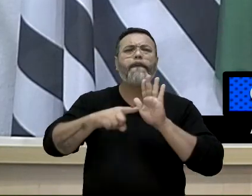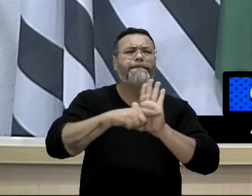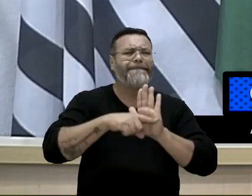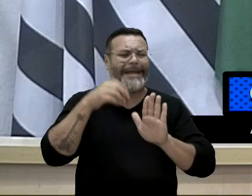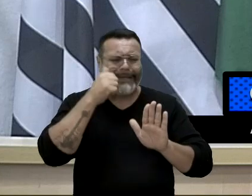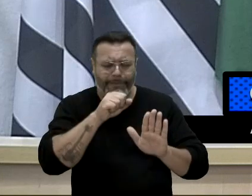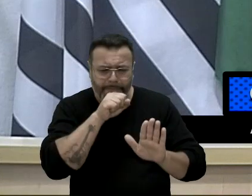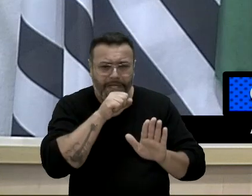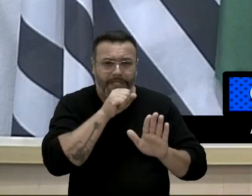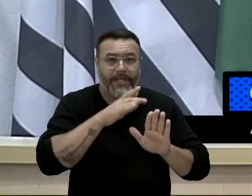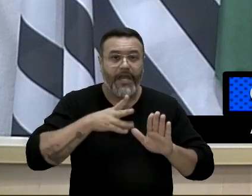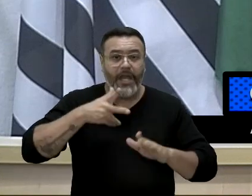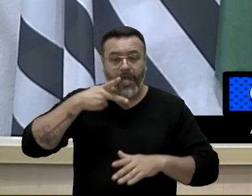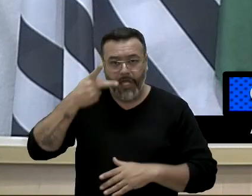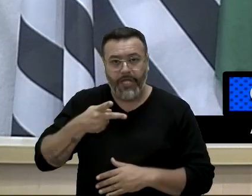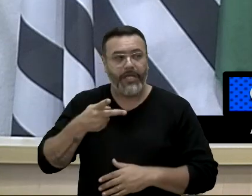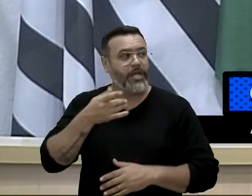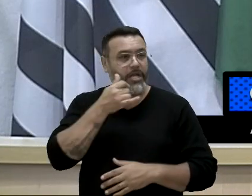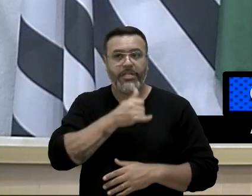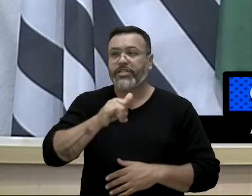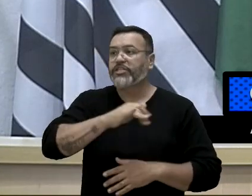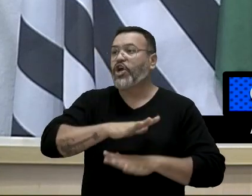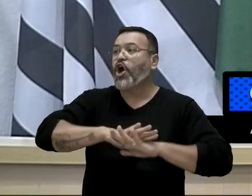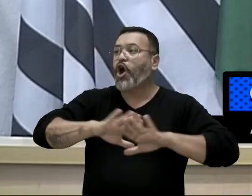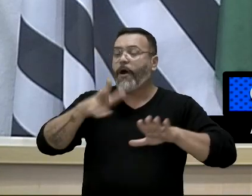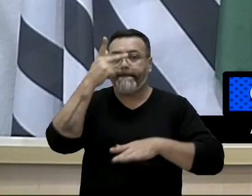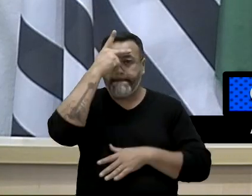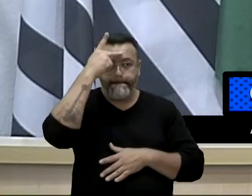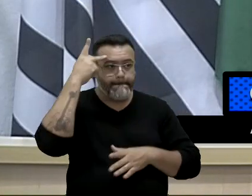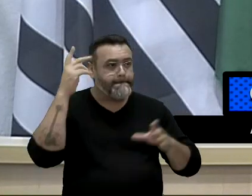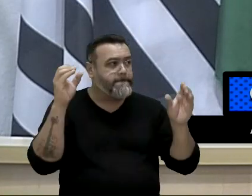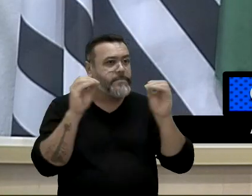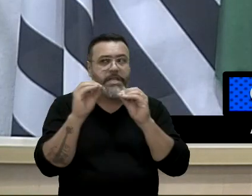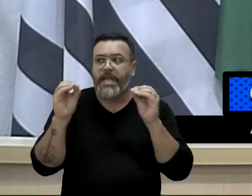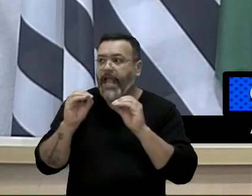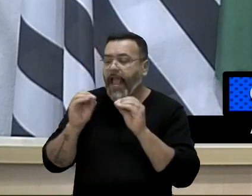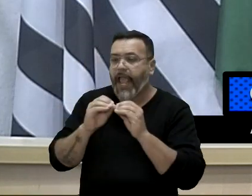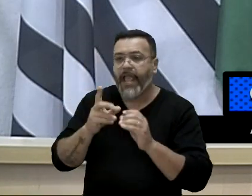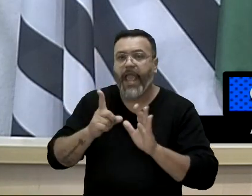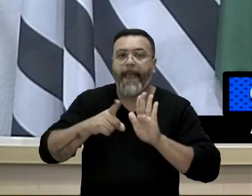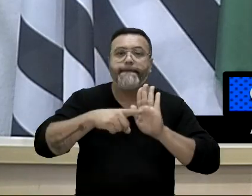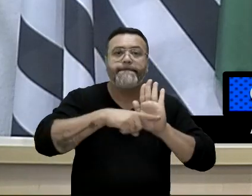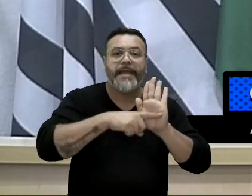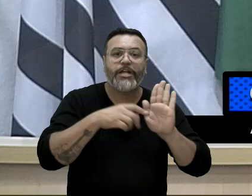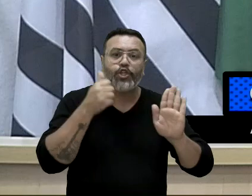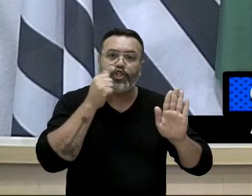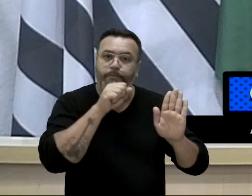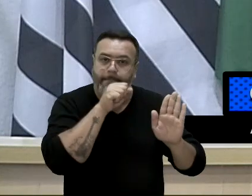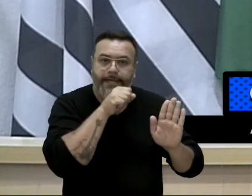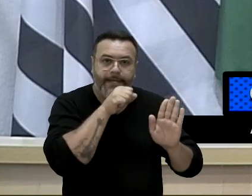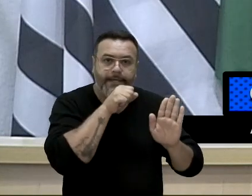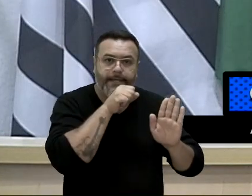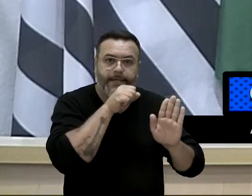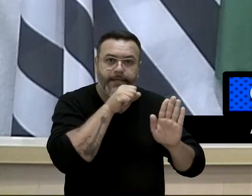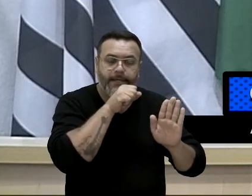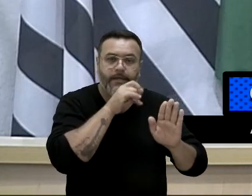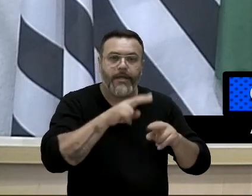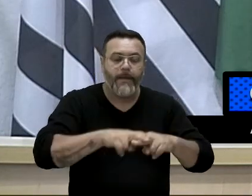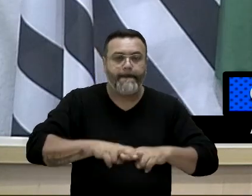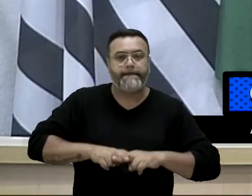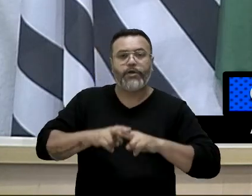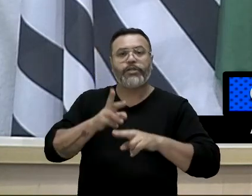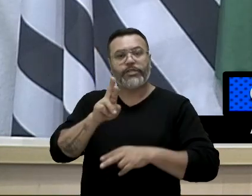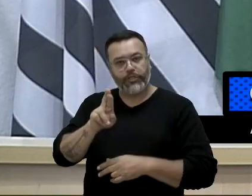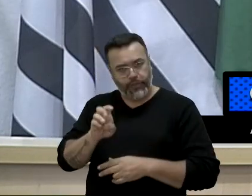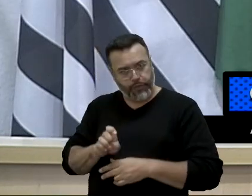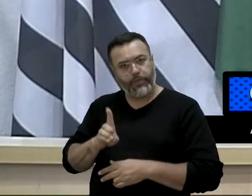novamente nessa tribuna, ninguém é menos mãe, ninguém. Tá? Então, que a gente possa cada vez mais ser rede,